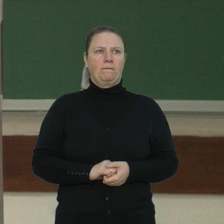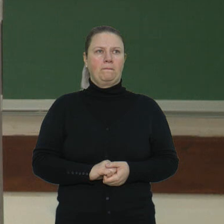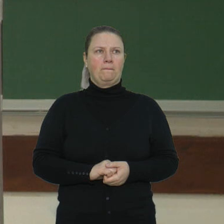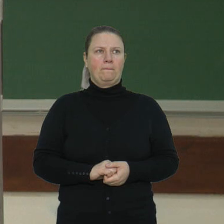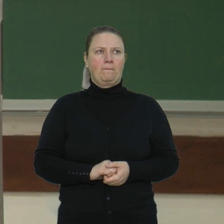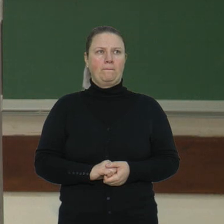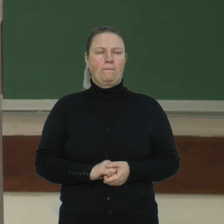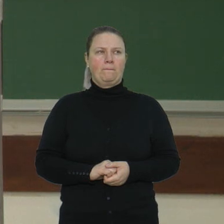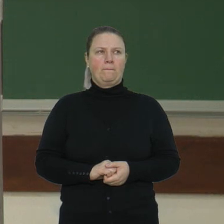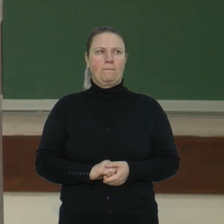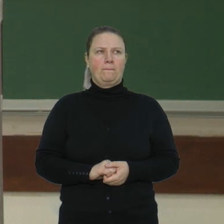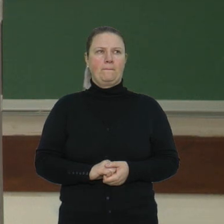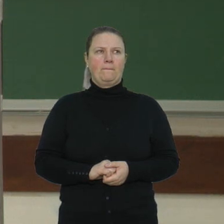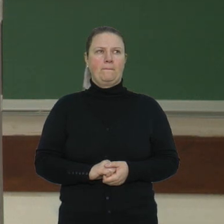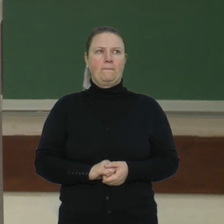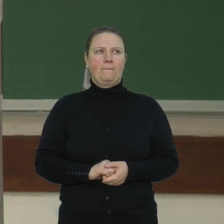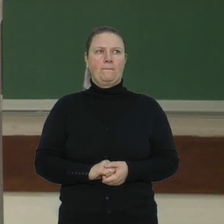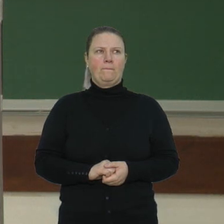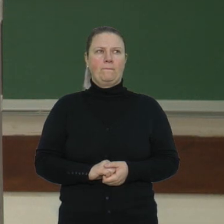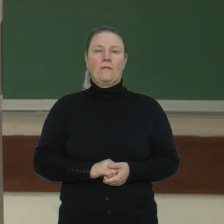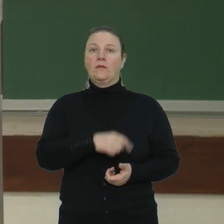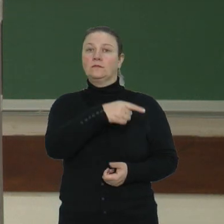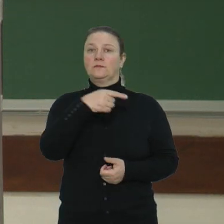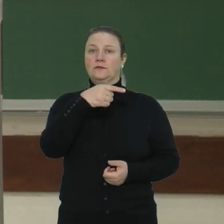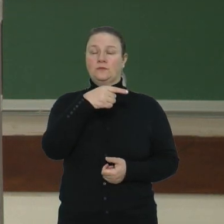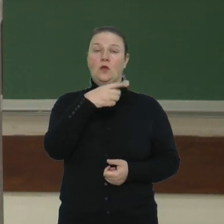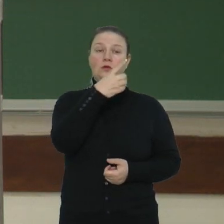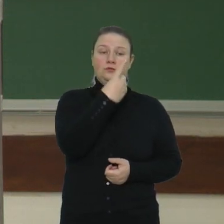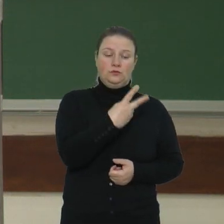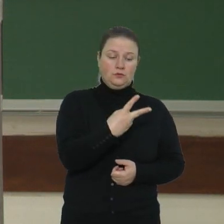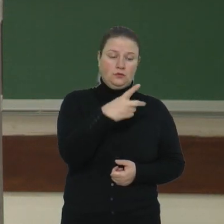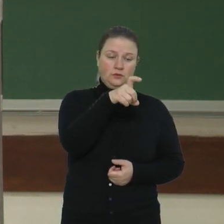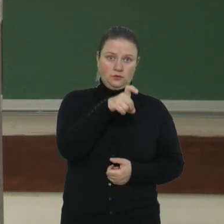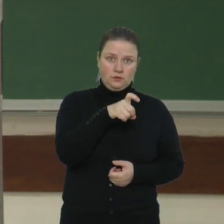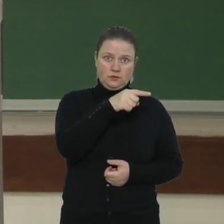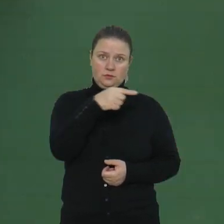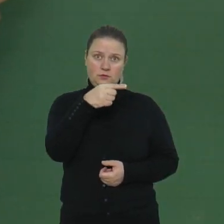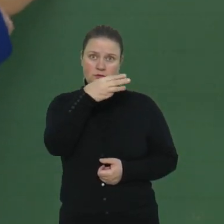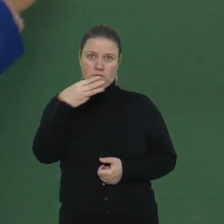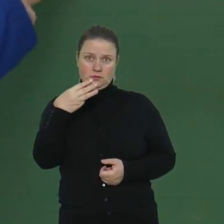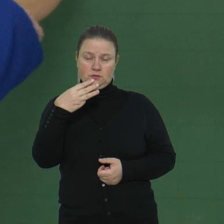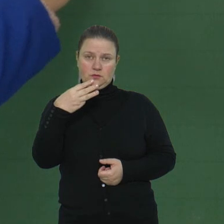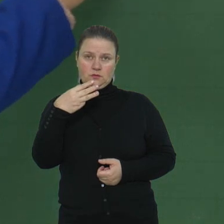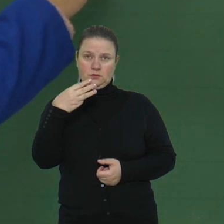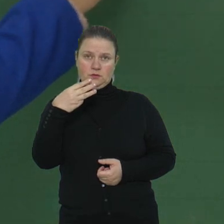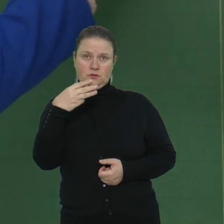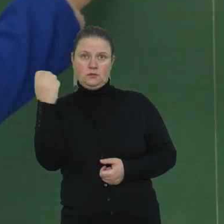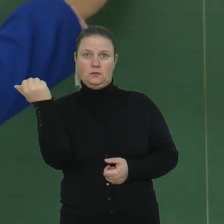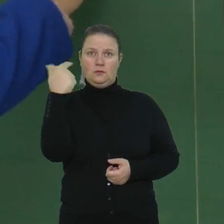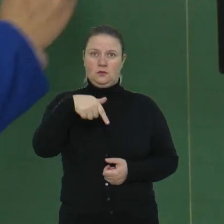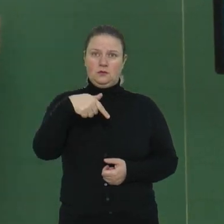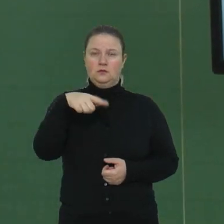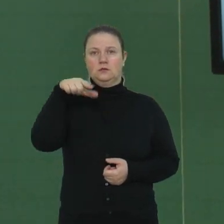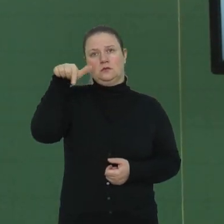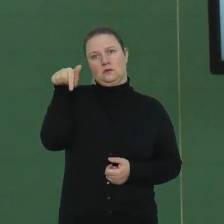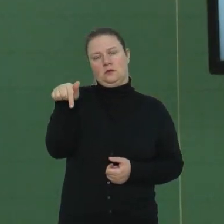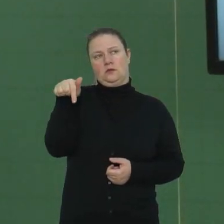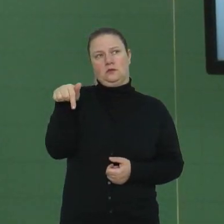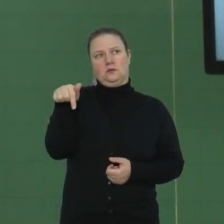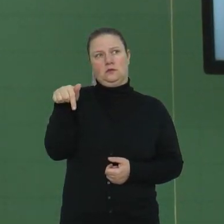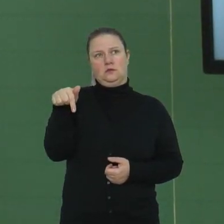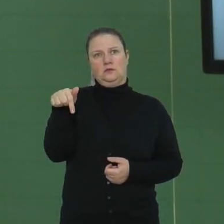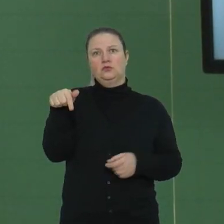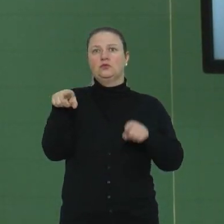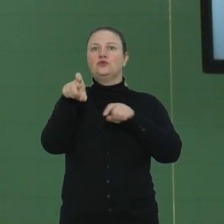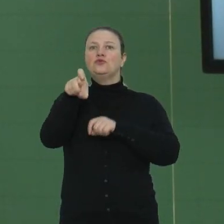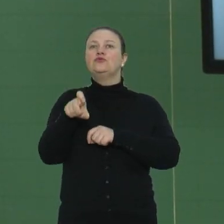menos 3 tem que ser o quê? Maior, né, lá do que 7. Se eu colocar o 6 aqui, x sendo o quê? O 6. Então